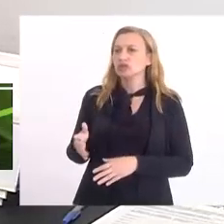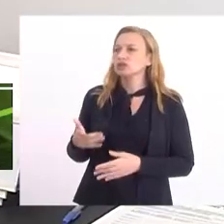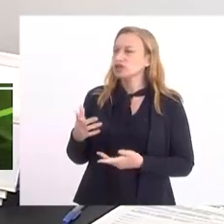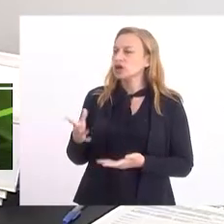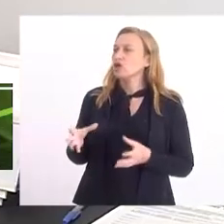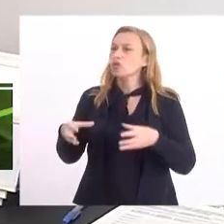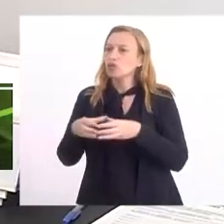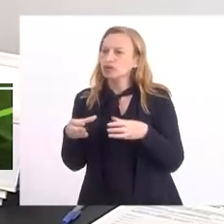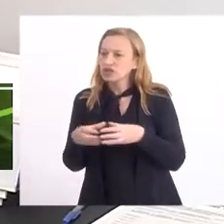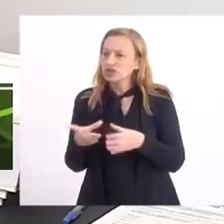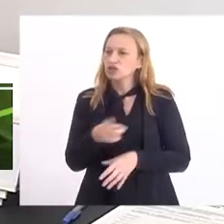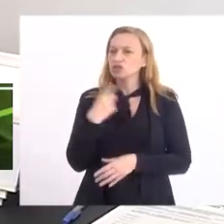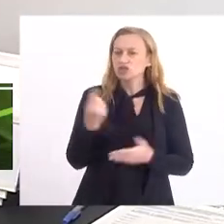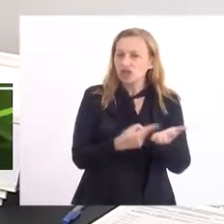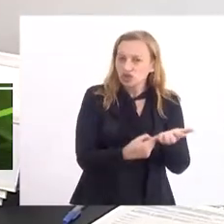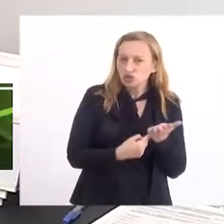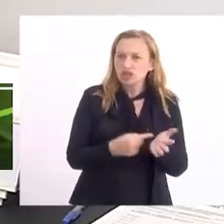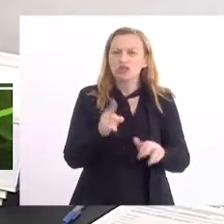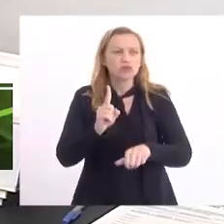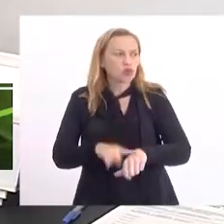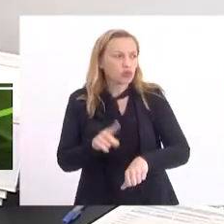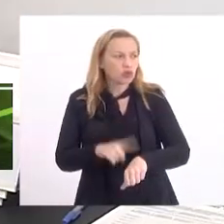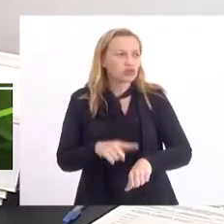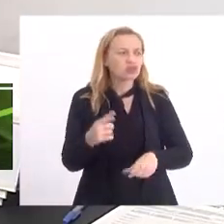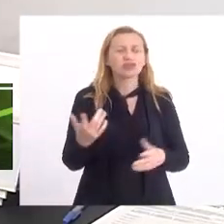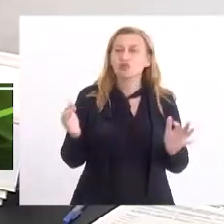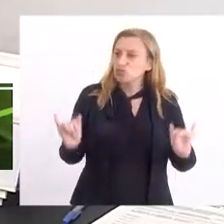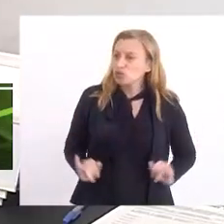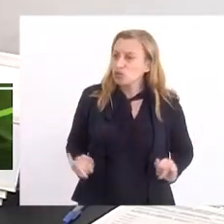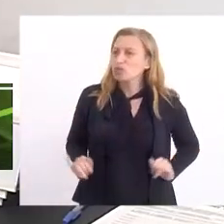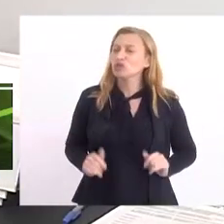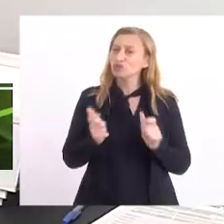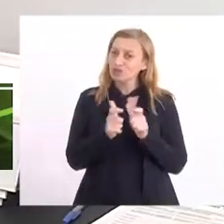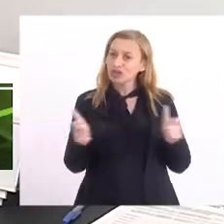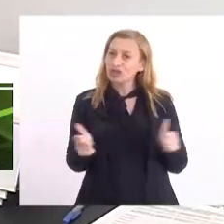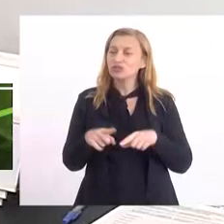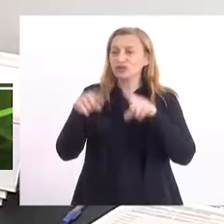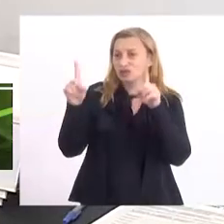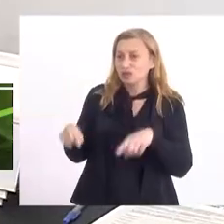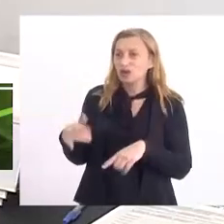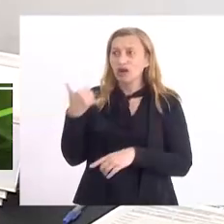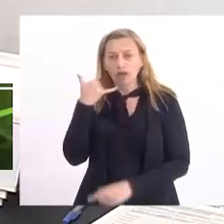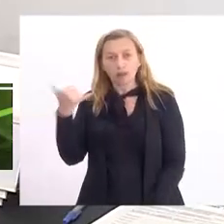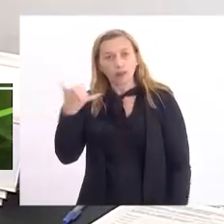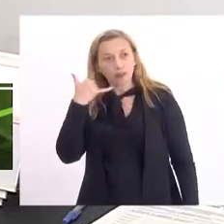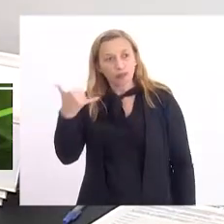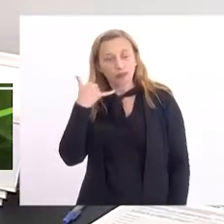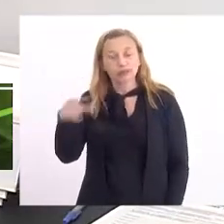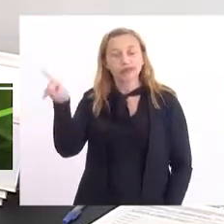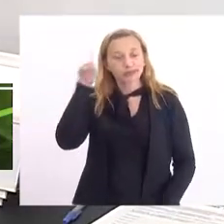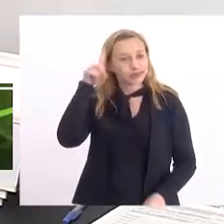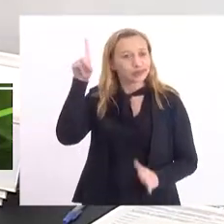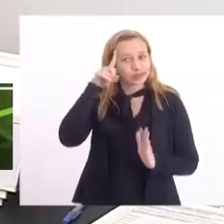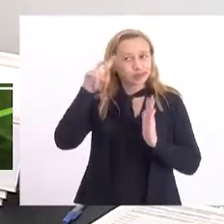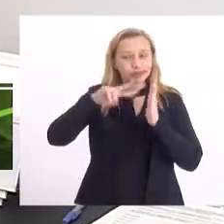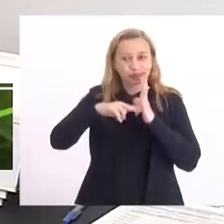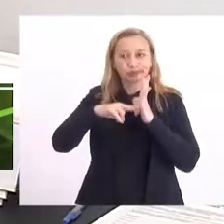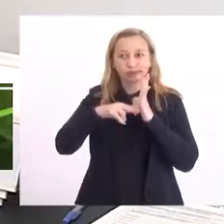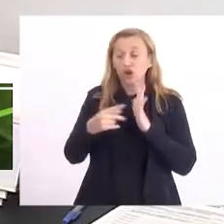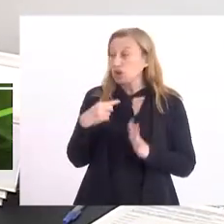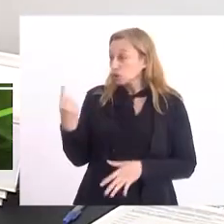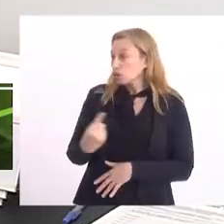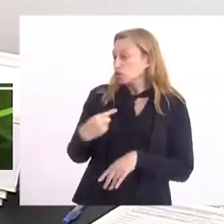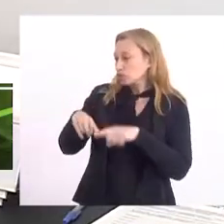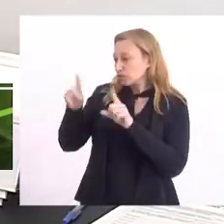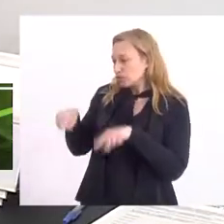ajuda, e nesse momento, assim, isso está sendo uma dor muito grande, porque os servidores nos ligam todo dia para o sindicato, a gente, como servidor